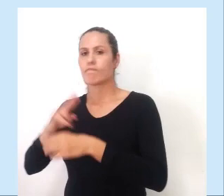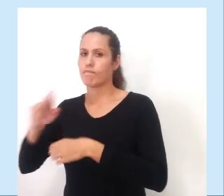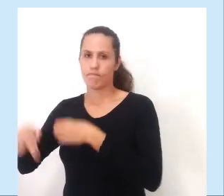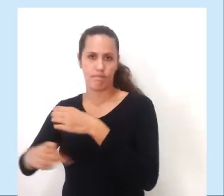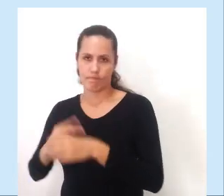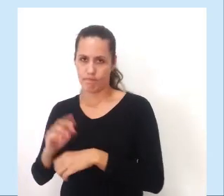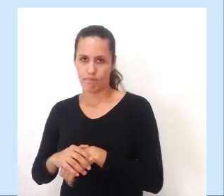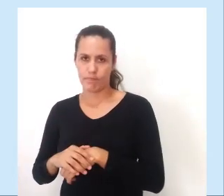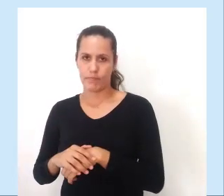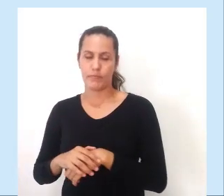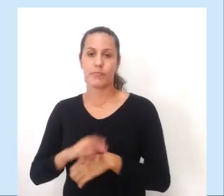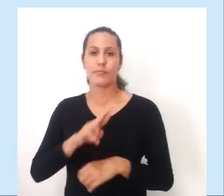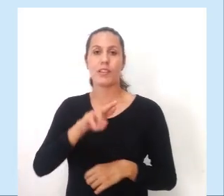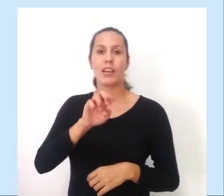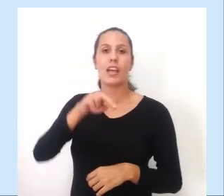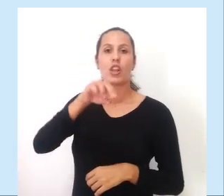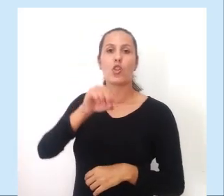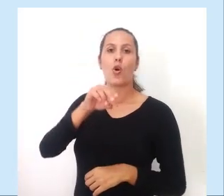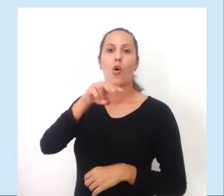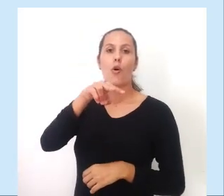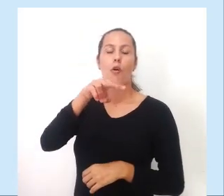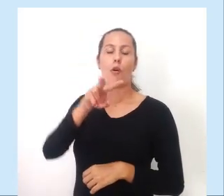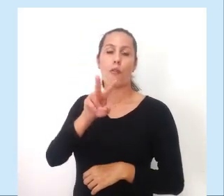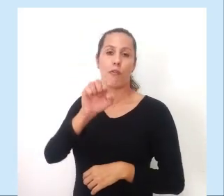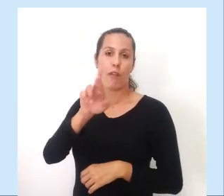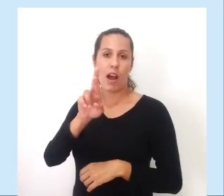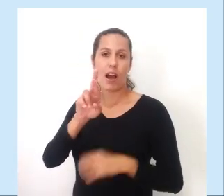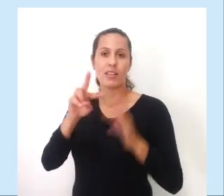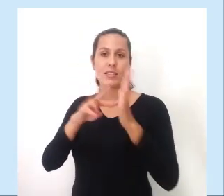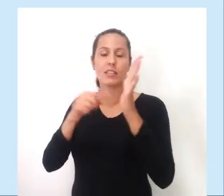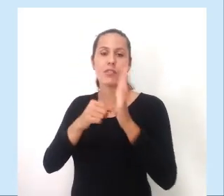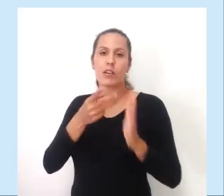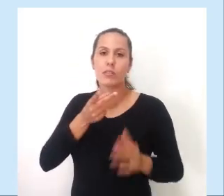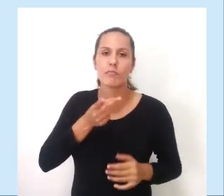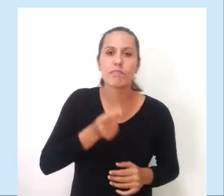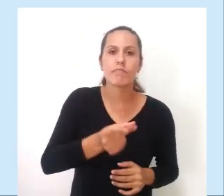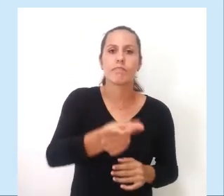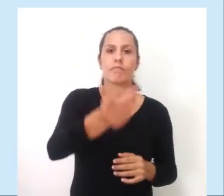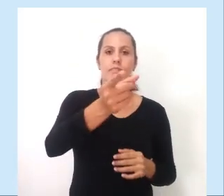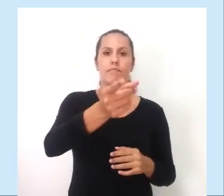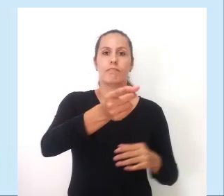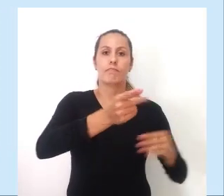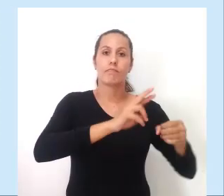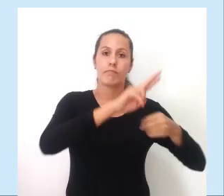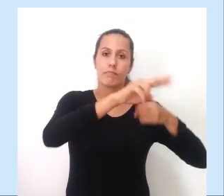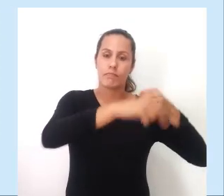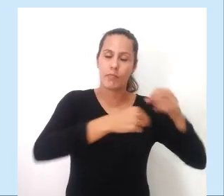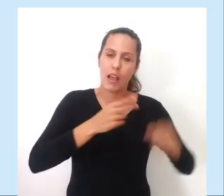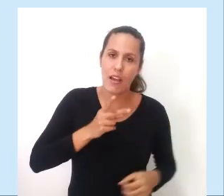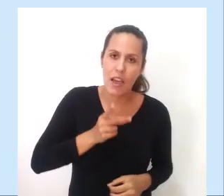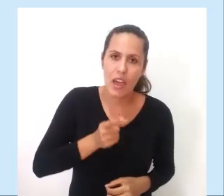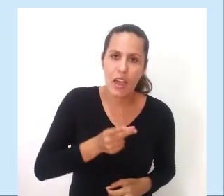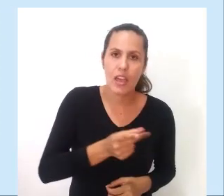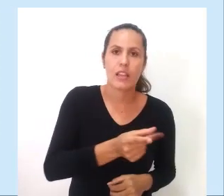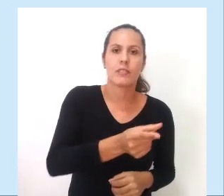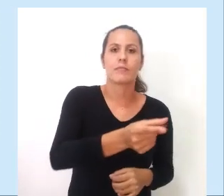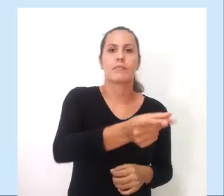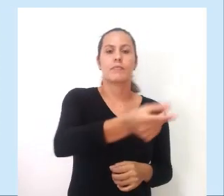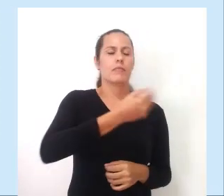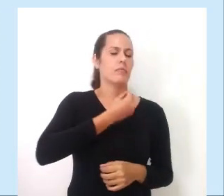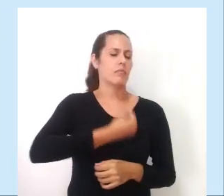renováveis e as fontes não renováveis. Renovar significa ilimitar, fonte